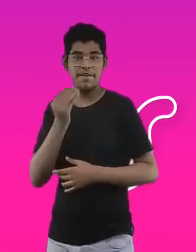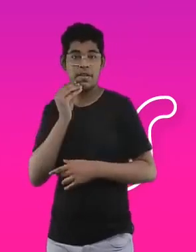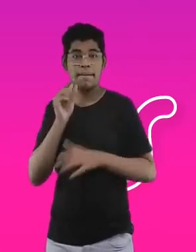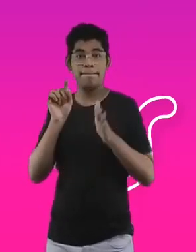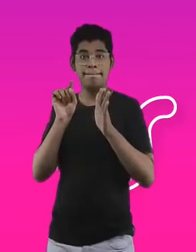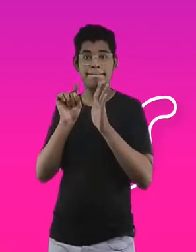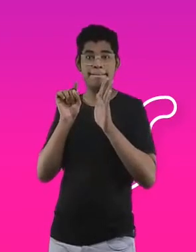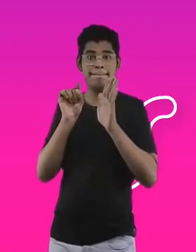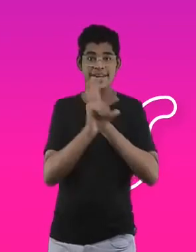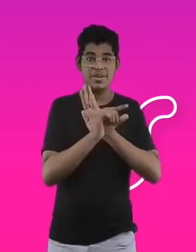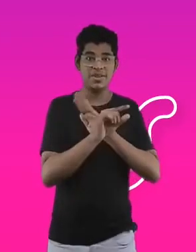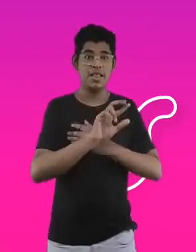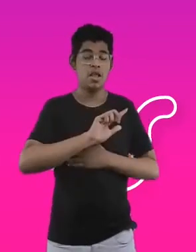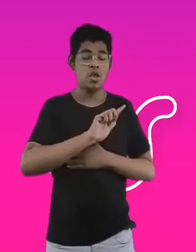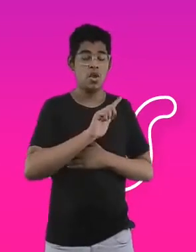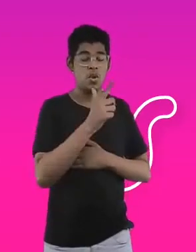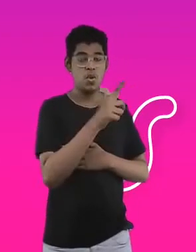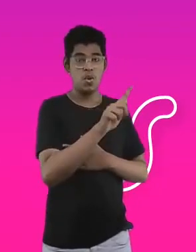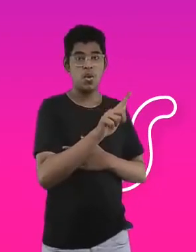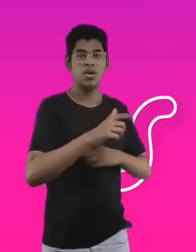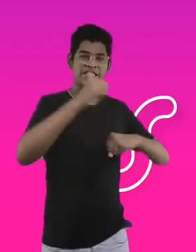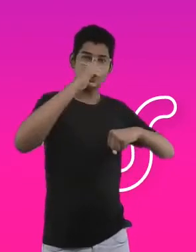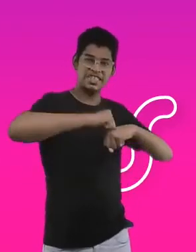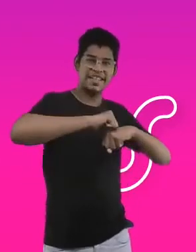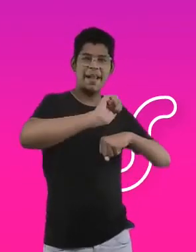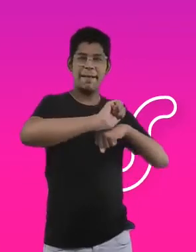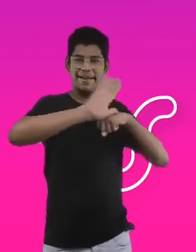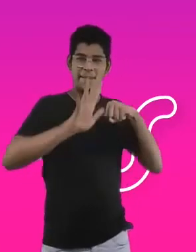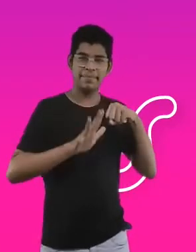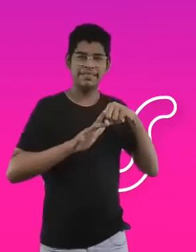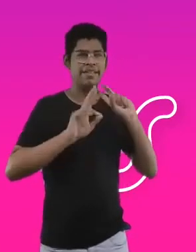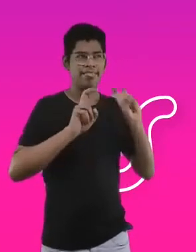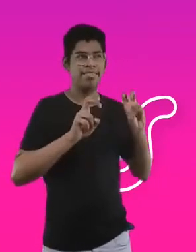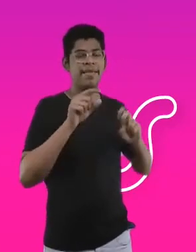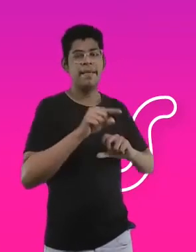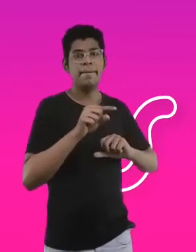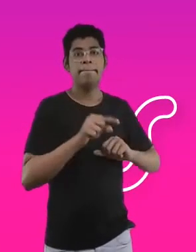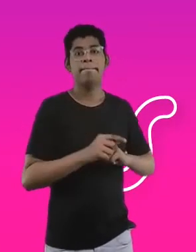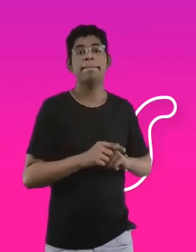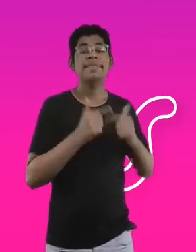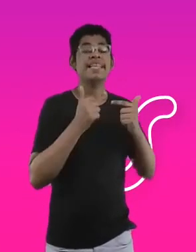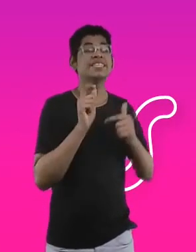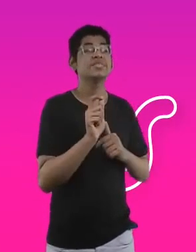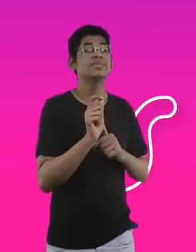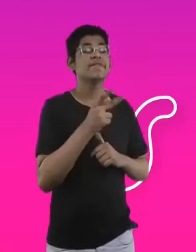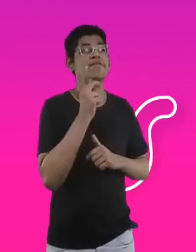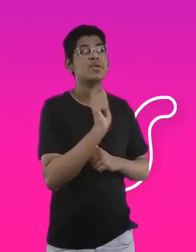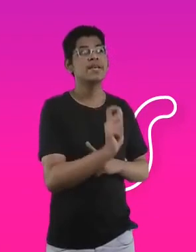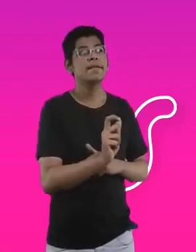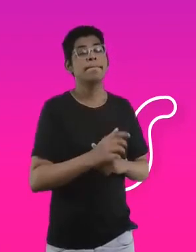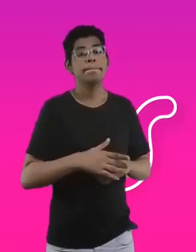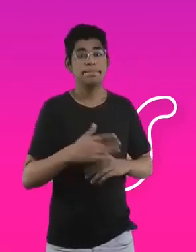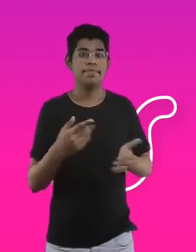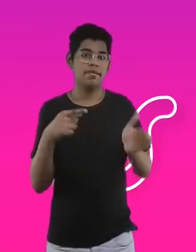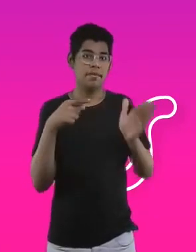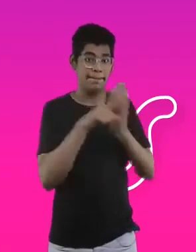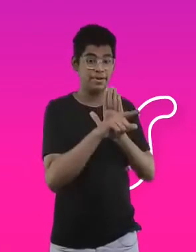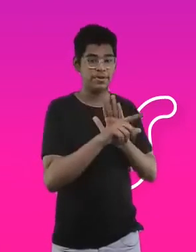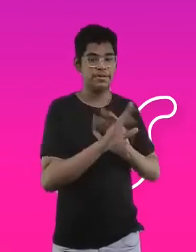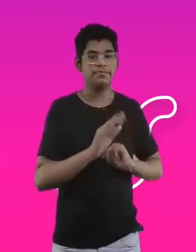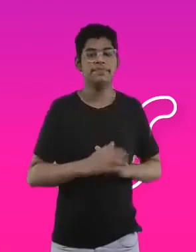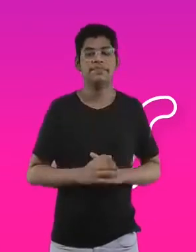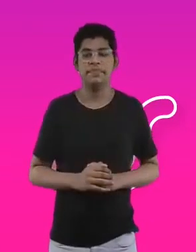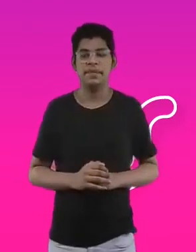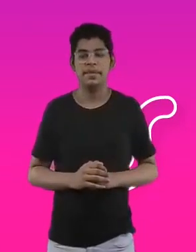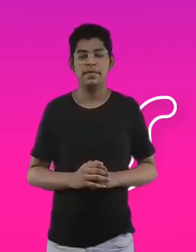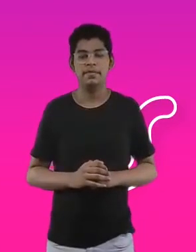né, essa dinâmica do imaterial e material, acho que, se não me engano, a Clara também que fala assim, né, ela faz uma pergunta que é: ocupar é